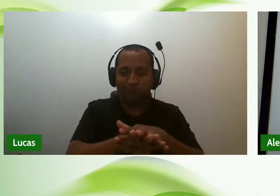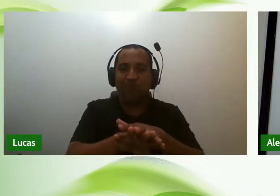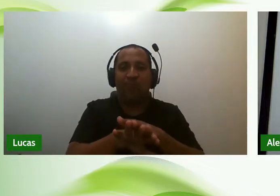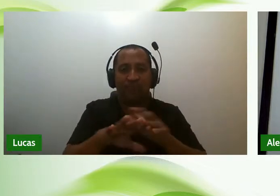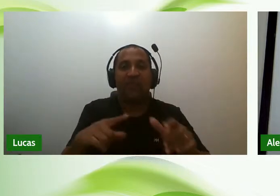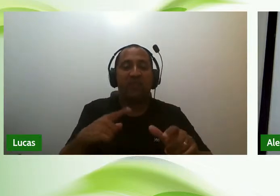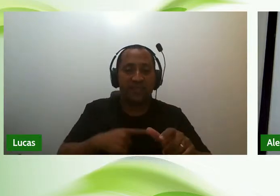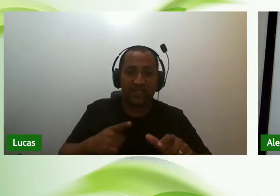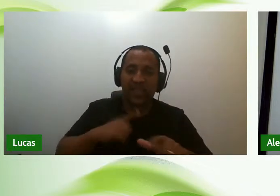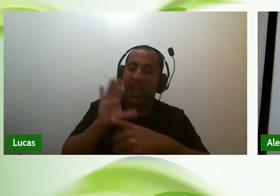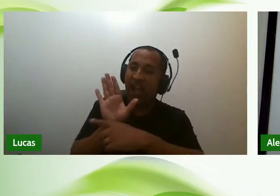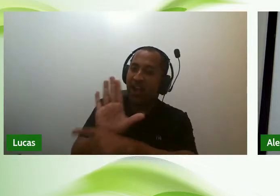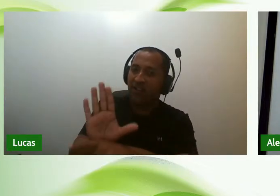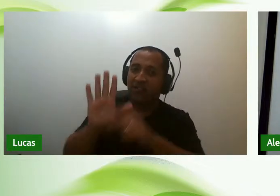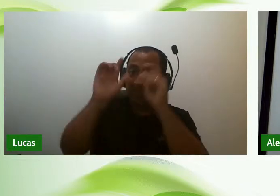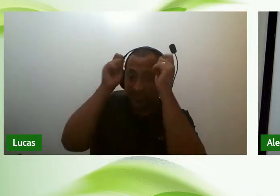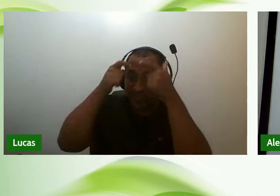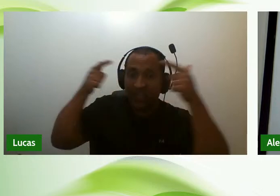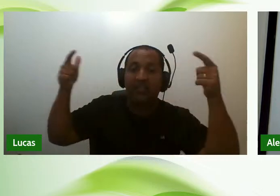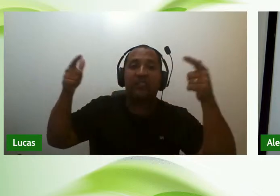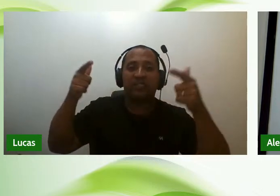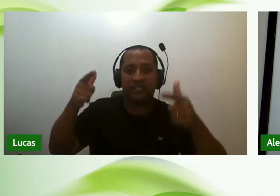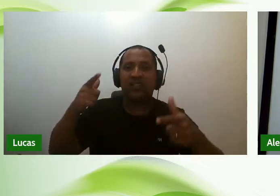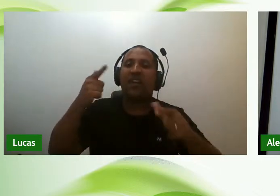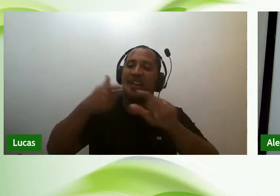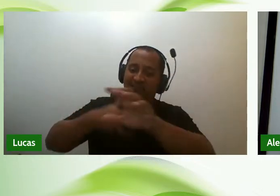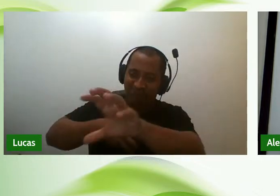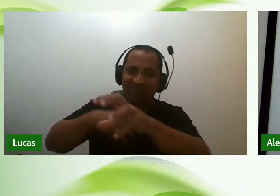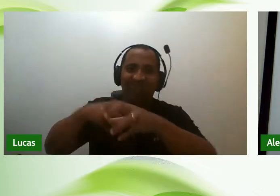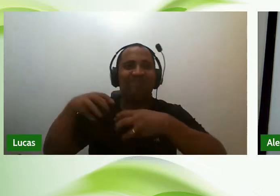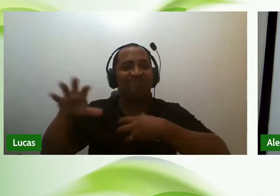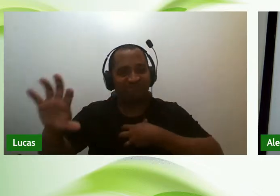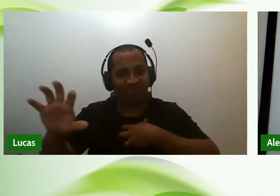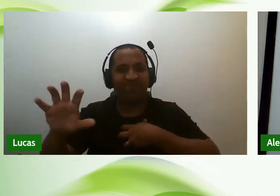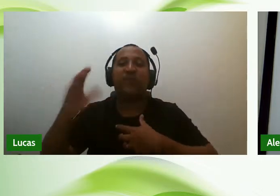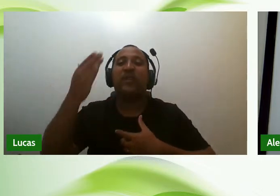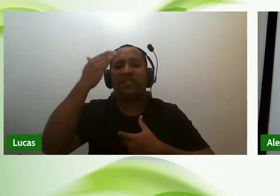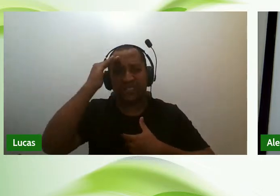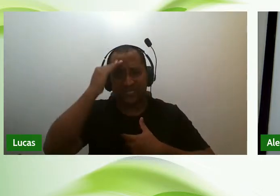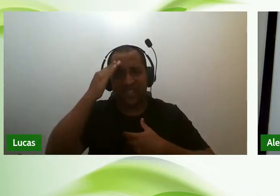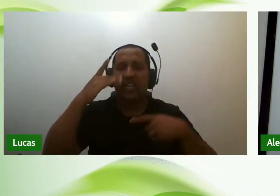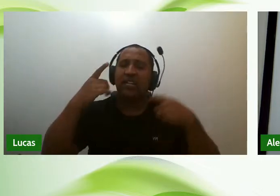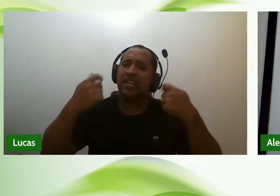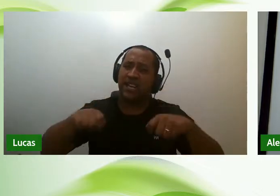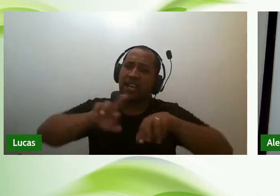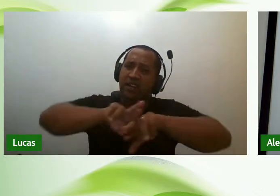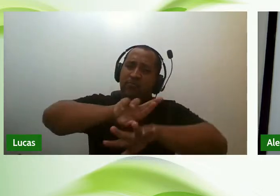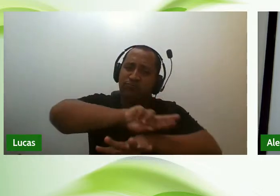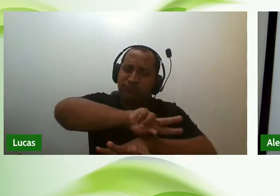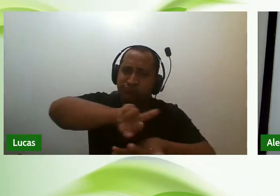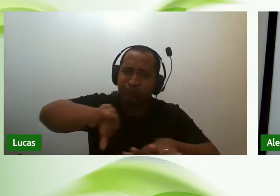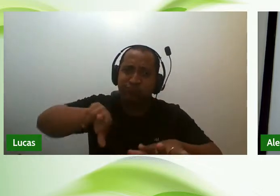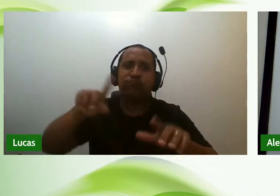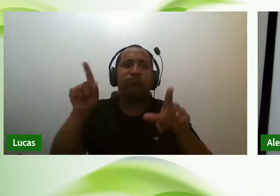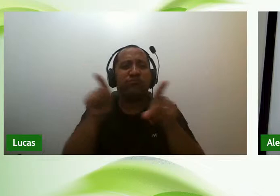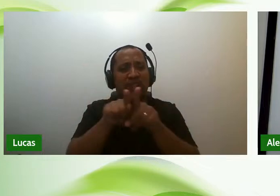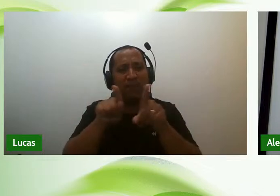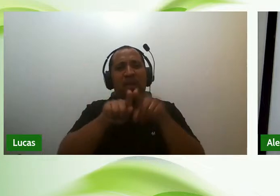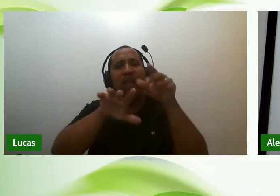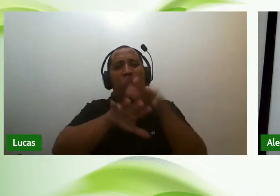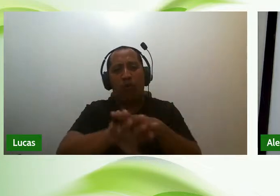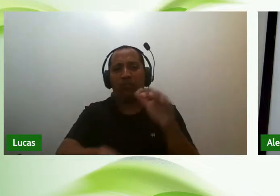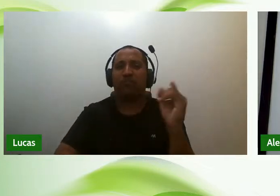ao conhecimento essa empatia, né, de entender a diversidade e a maior inclusão.